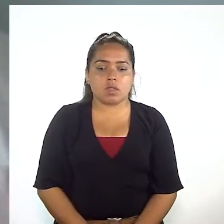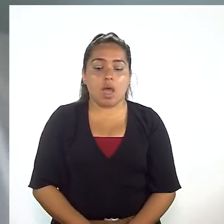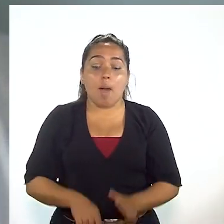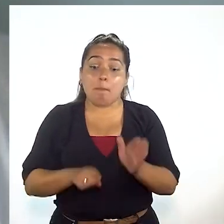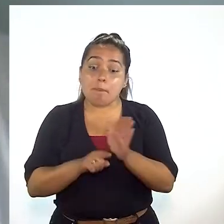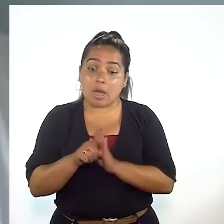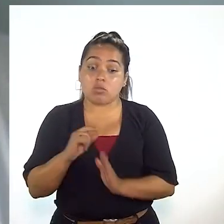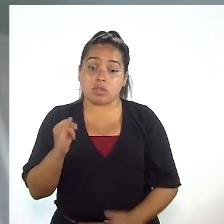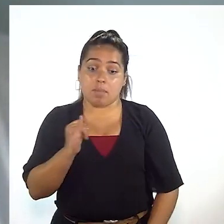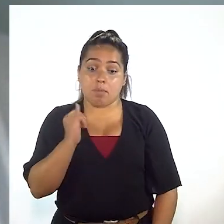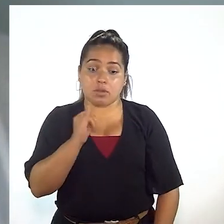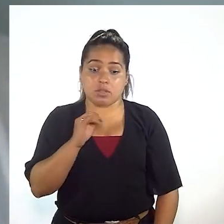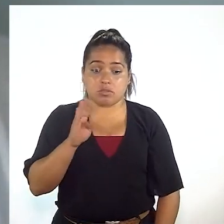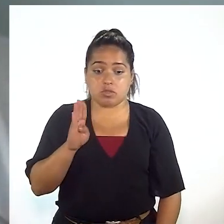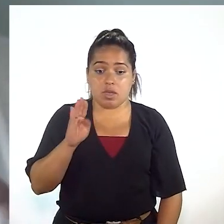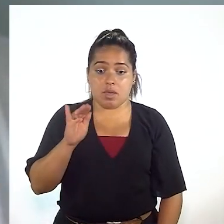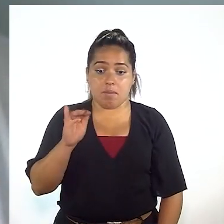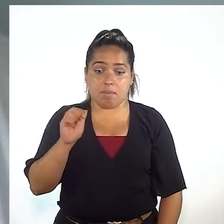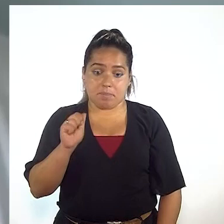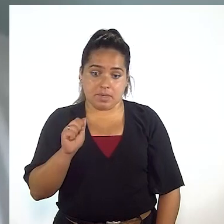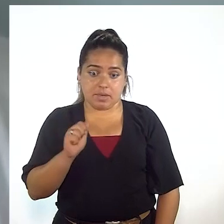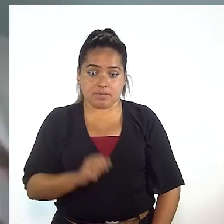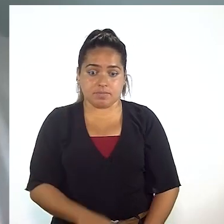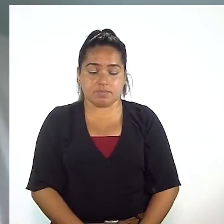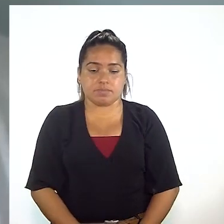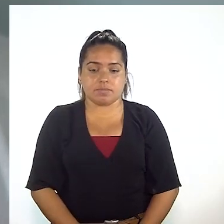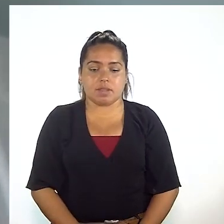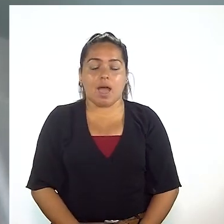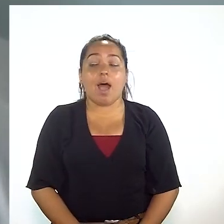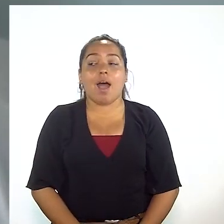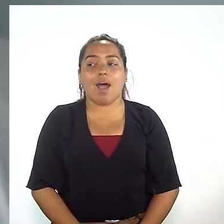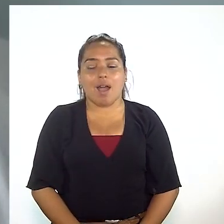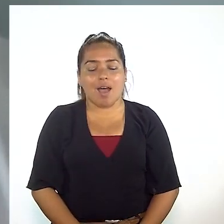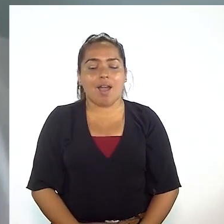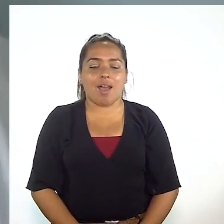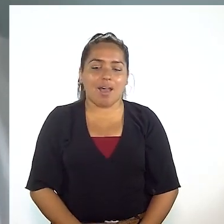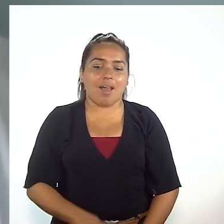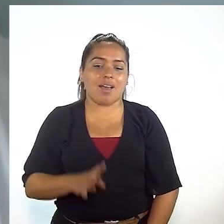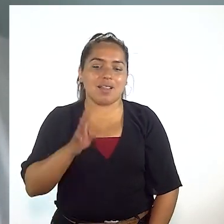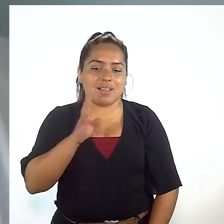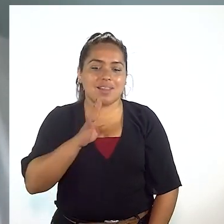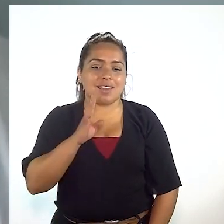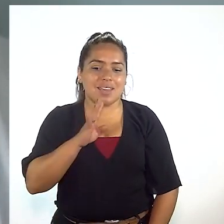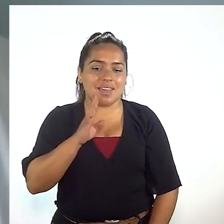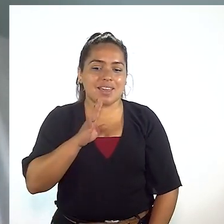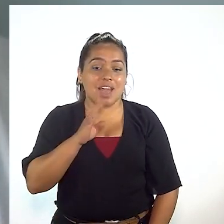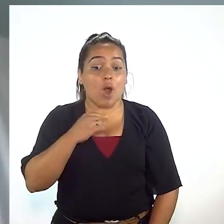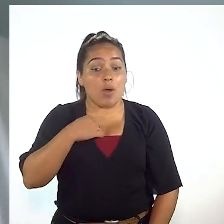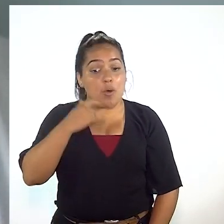de fortalecimento do empreendedorismo feminino? Foi uma pergunta que surgiu aqui, Bia.